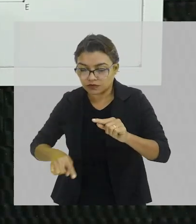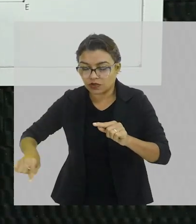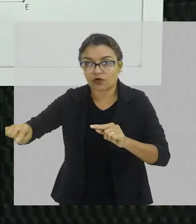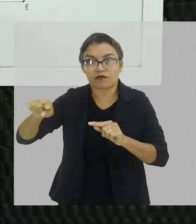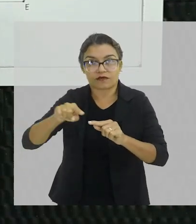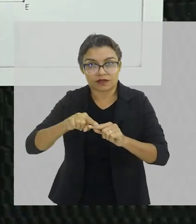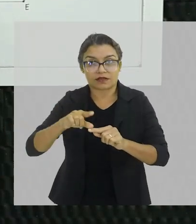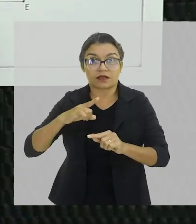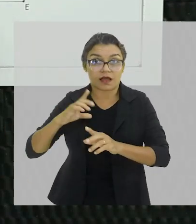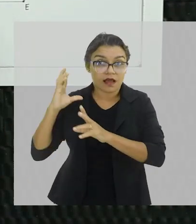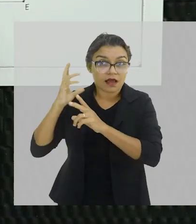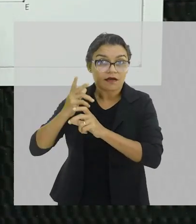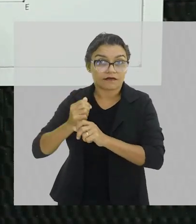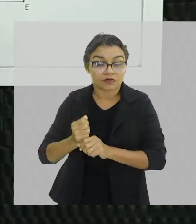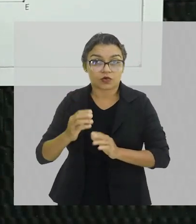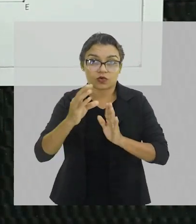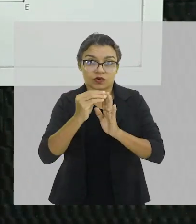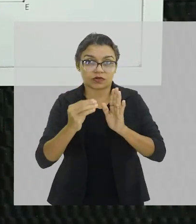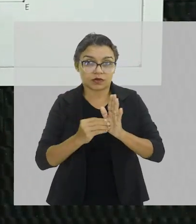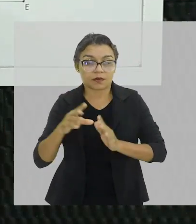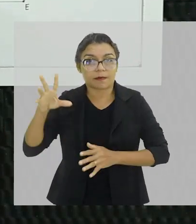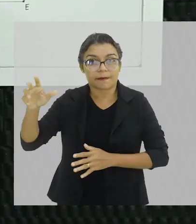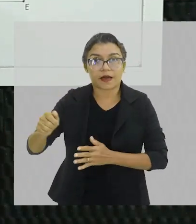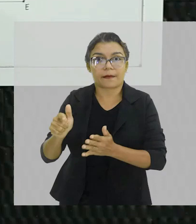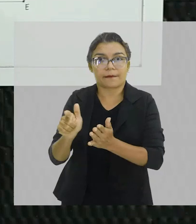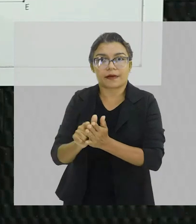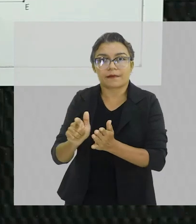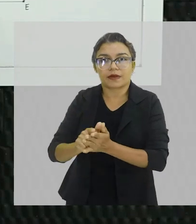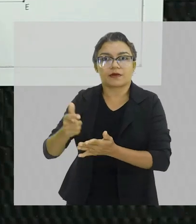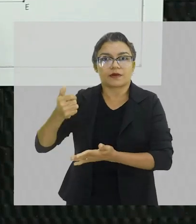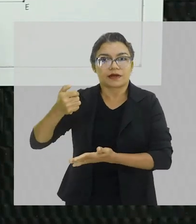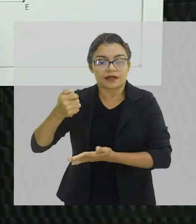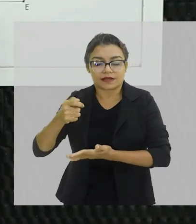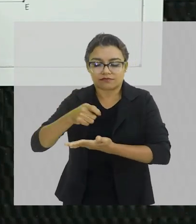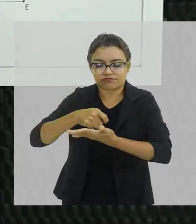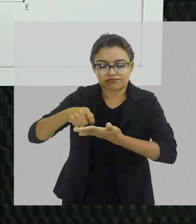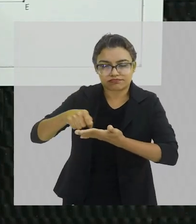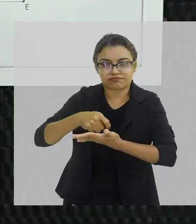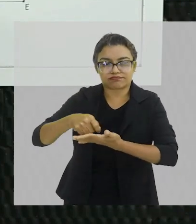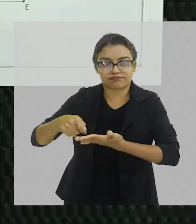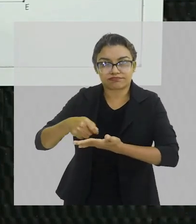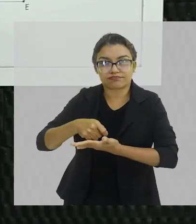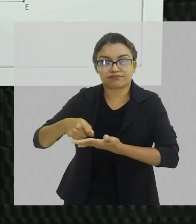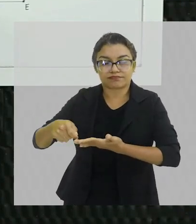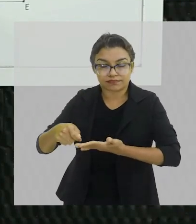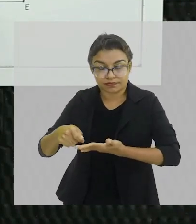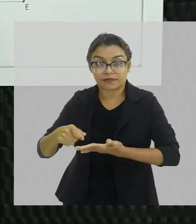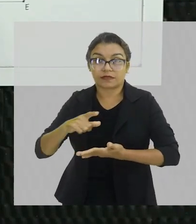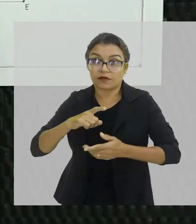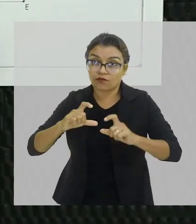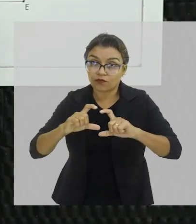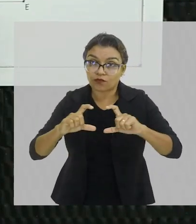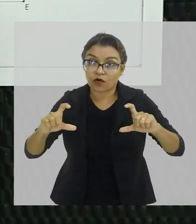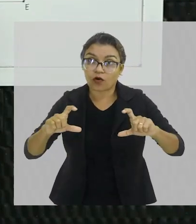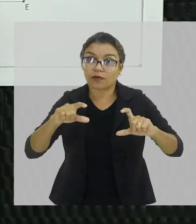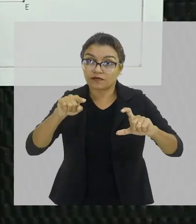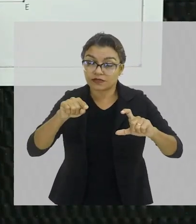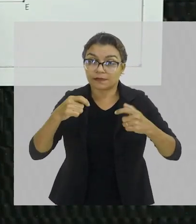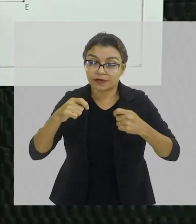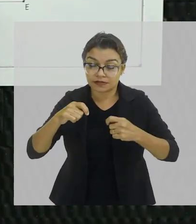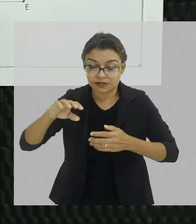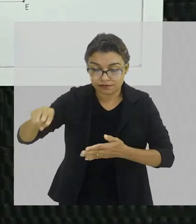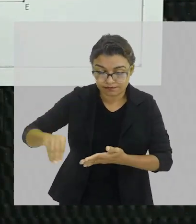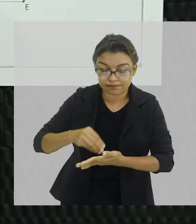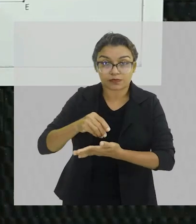desse conteúdo, tá, galera? Então, papel e caneta na mão, anotem as observações, anotem as fórmulas, que pode ser que tenham questões